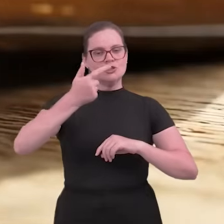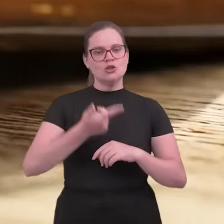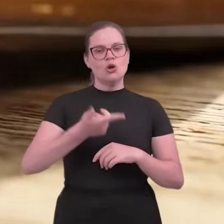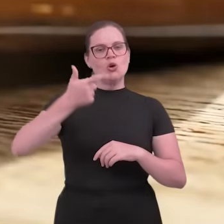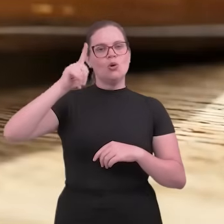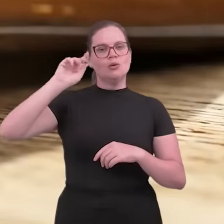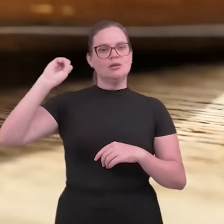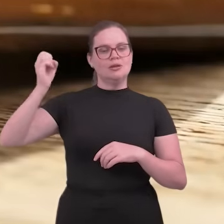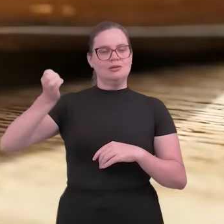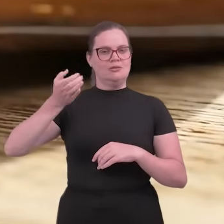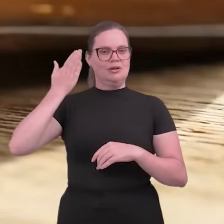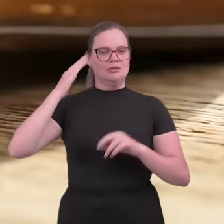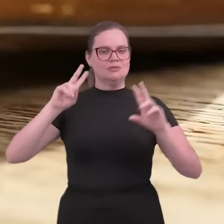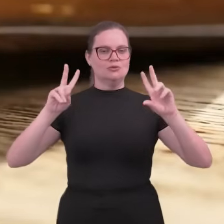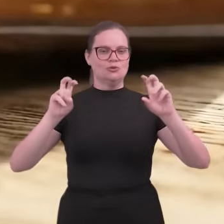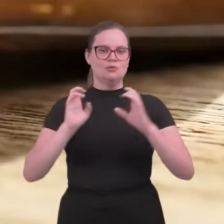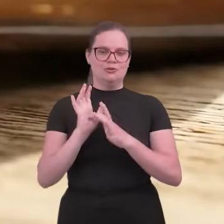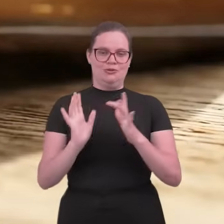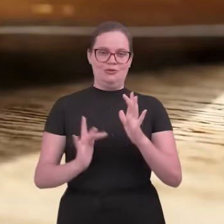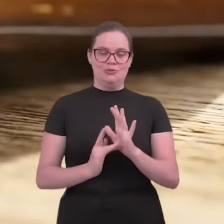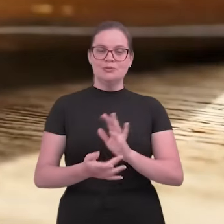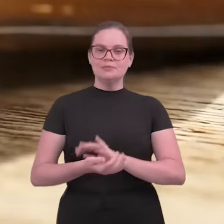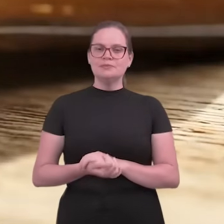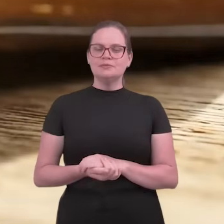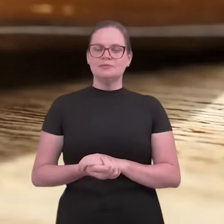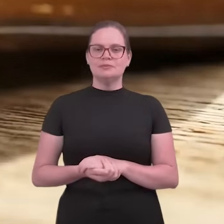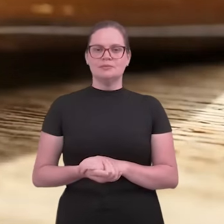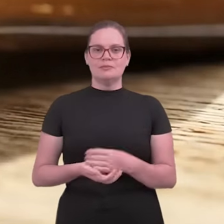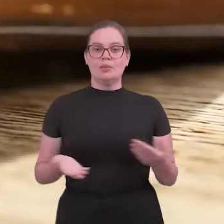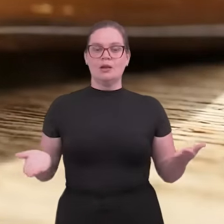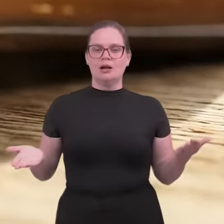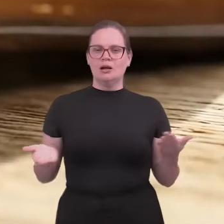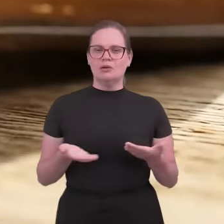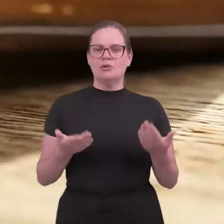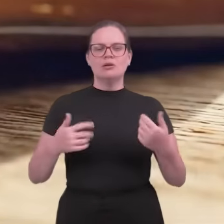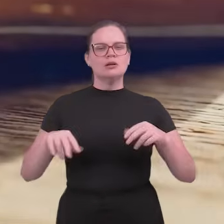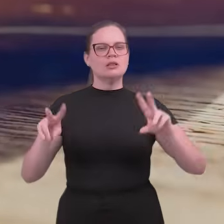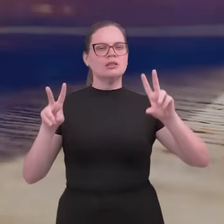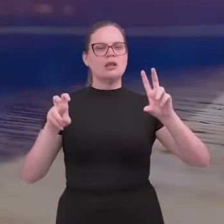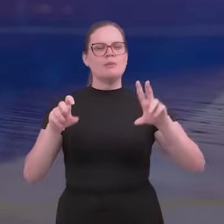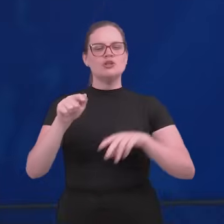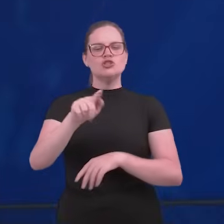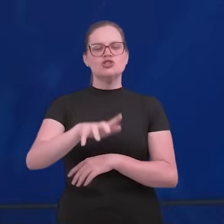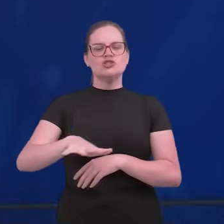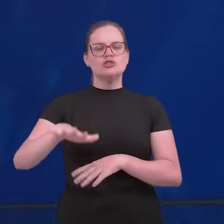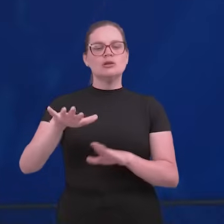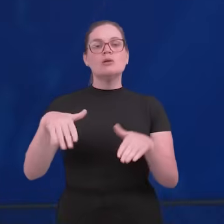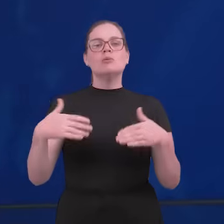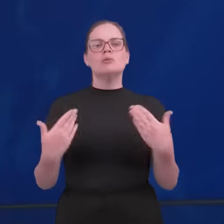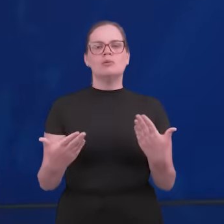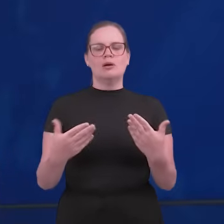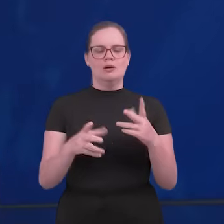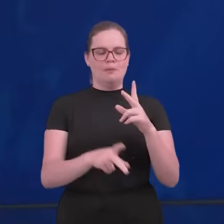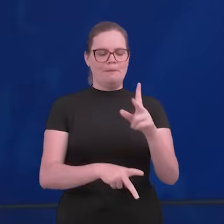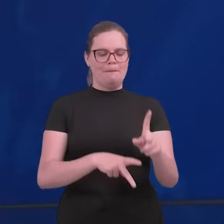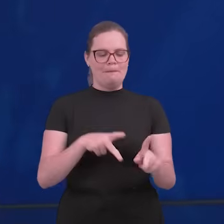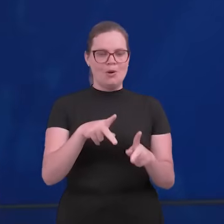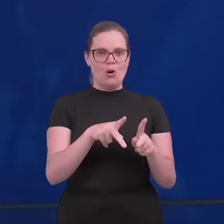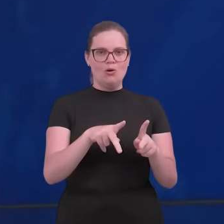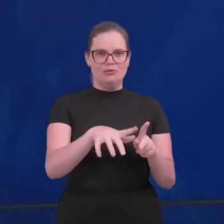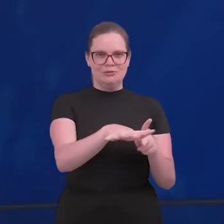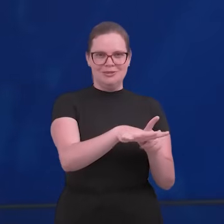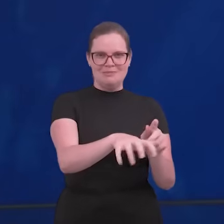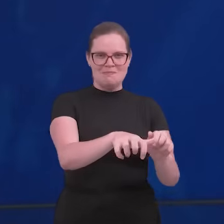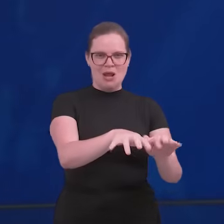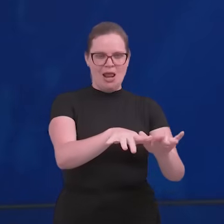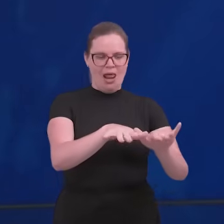Bíblia. E desta vez, com o tema geral, o caminhar de